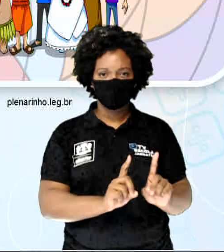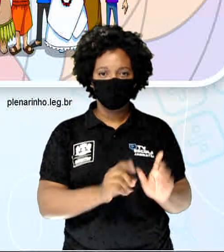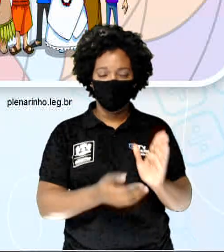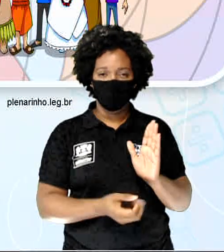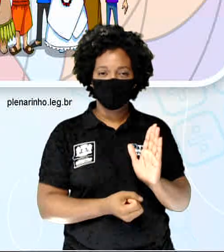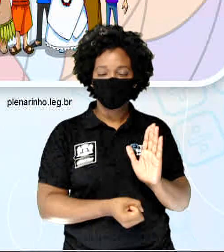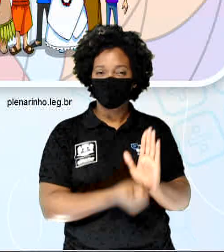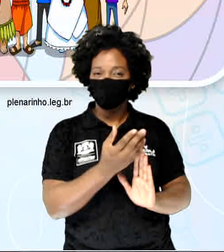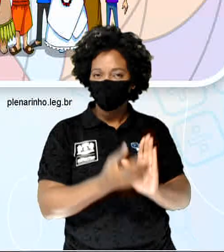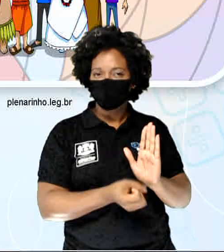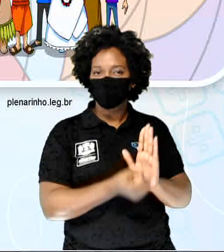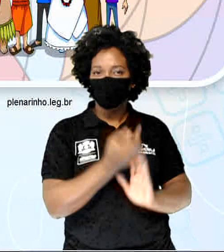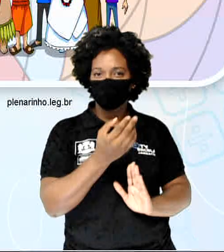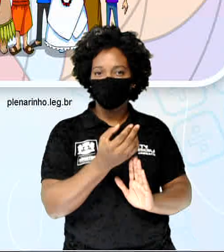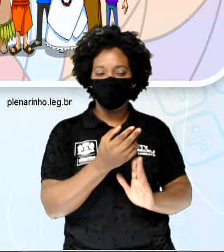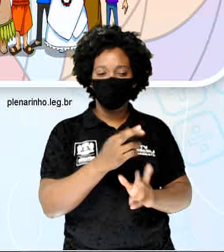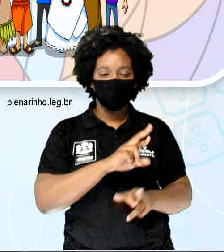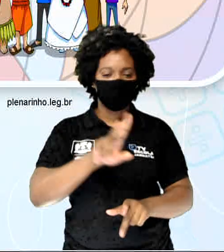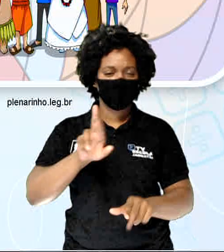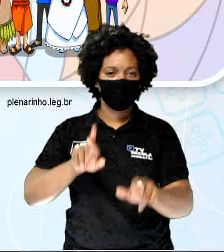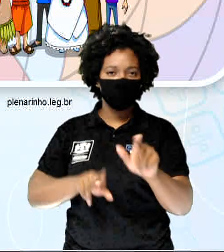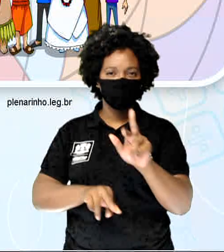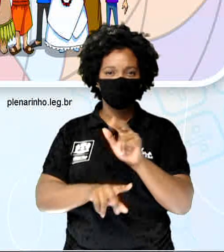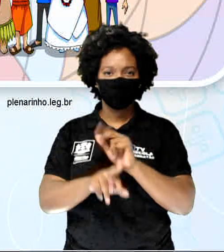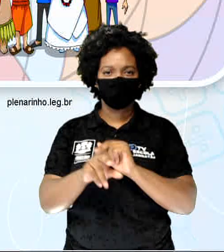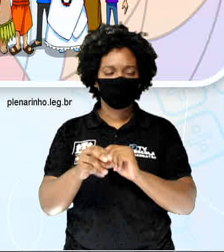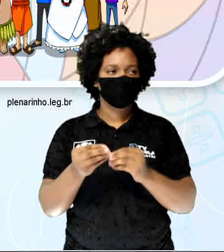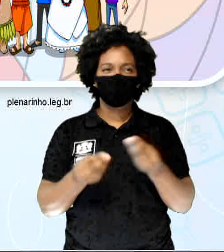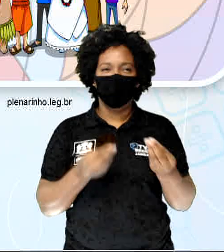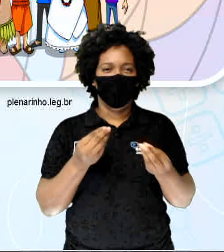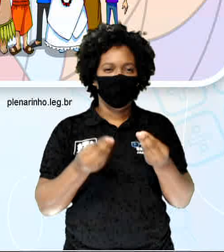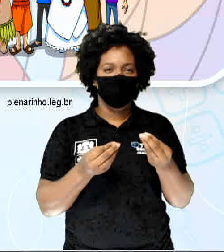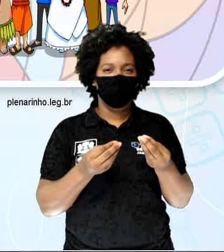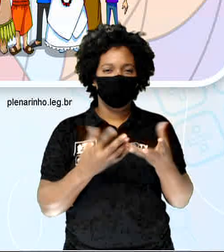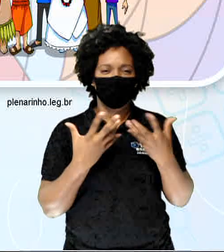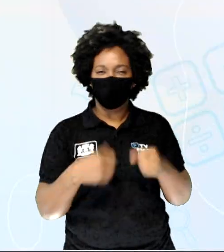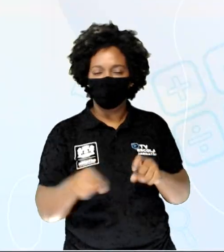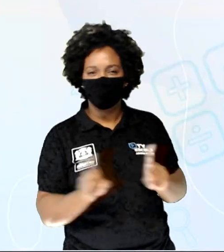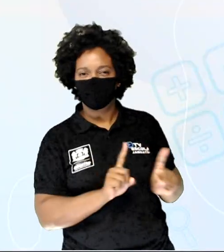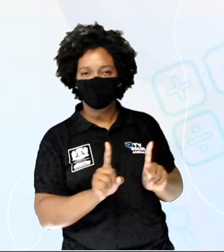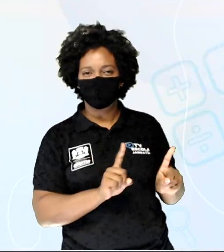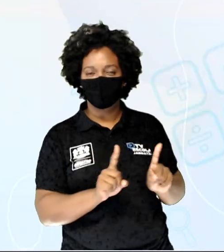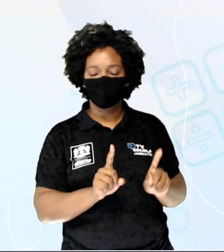origem em diferentes formas de intolerância.